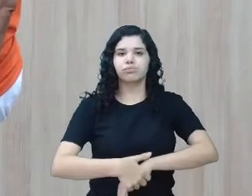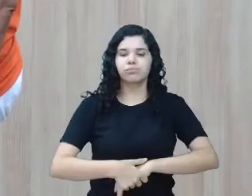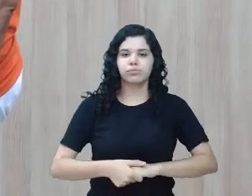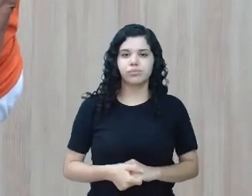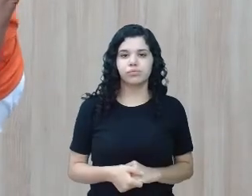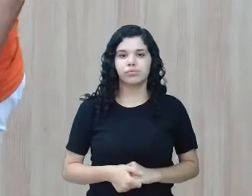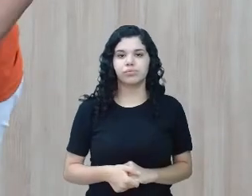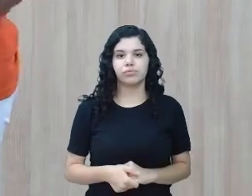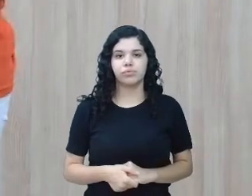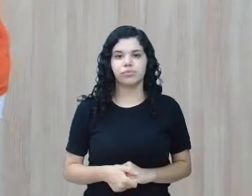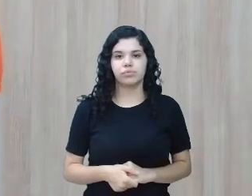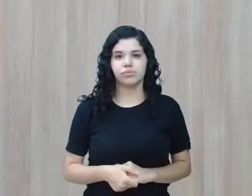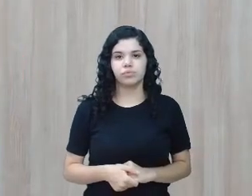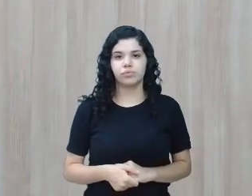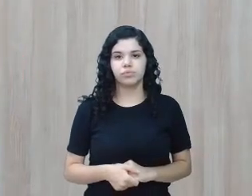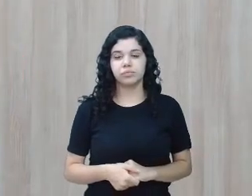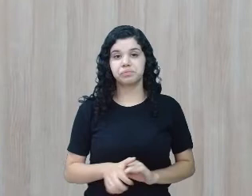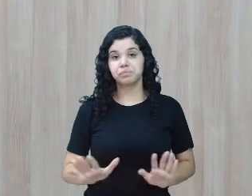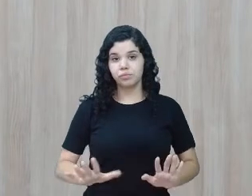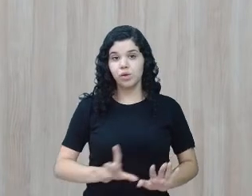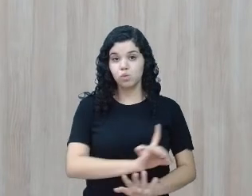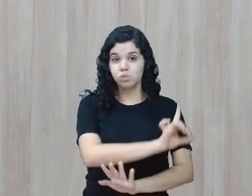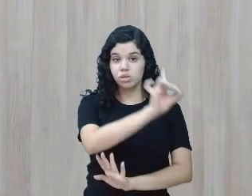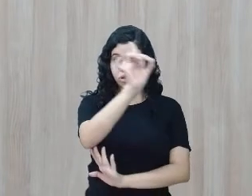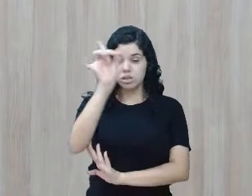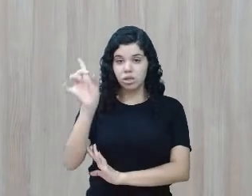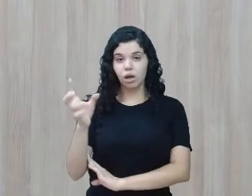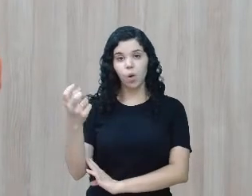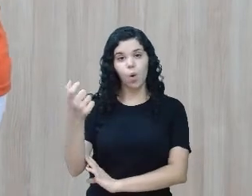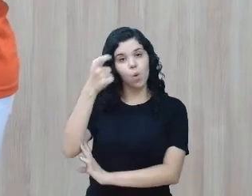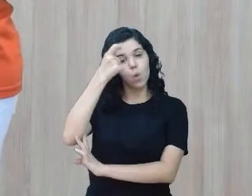fugas. Dia da Consciência Negra.